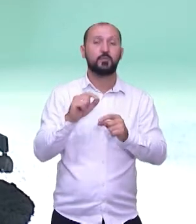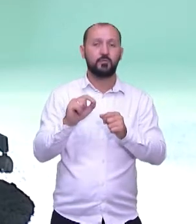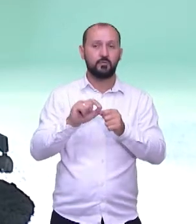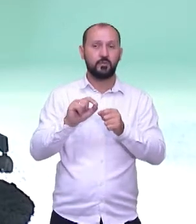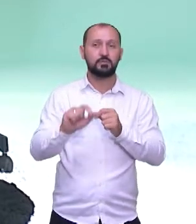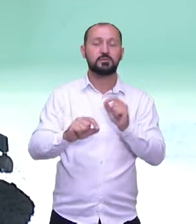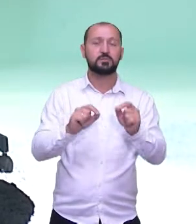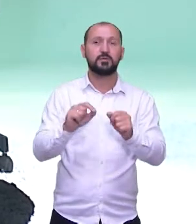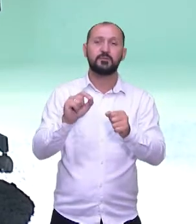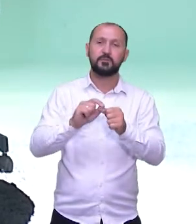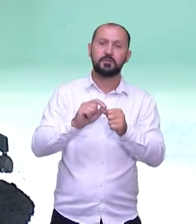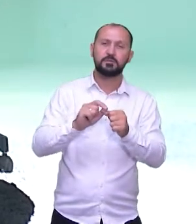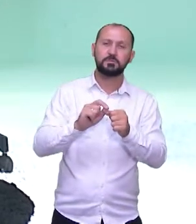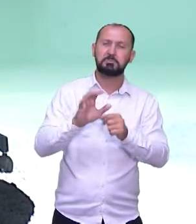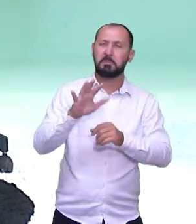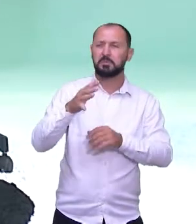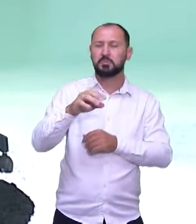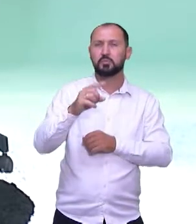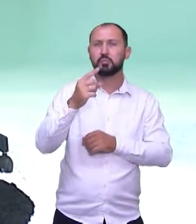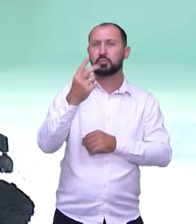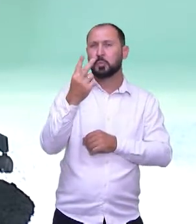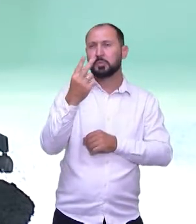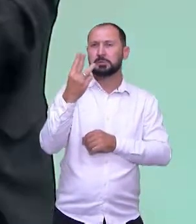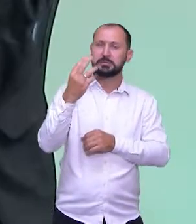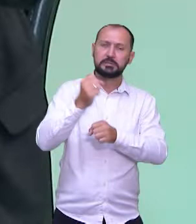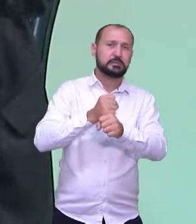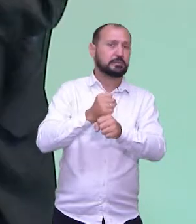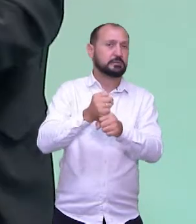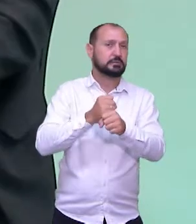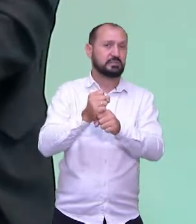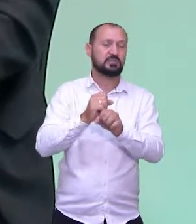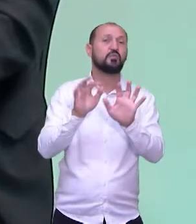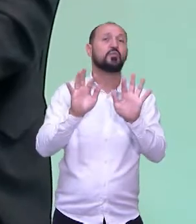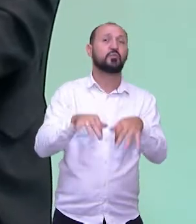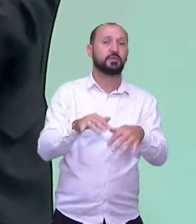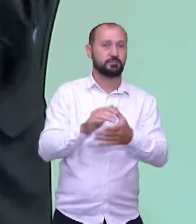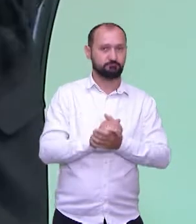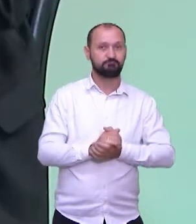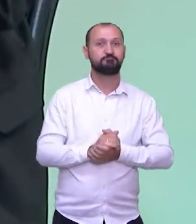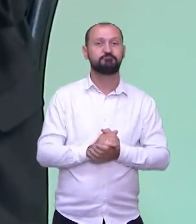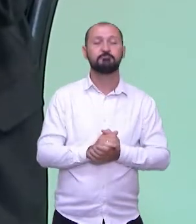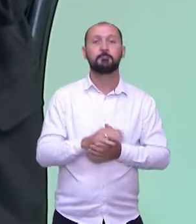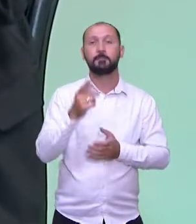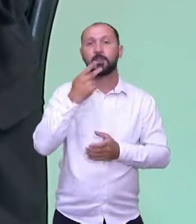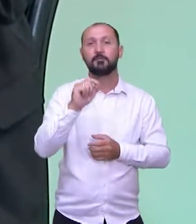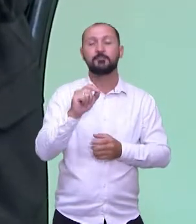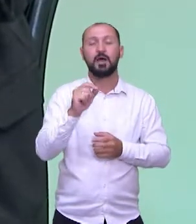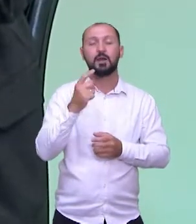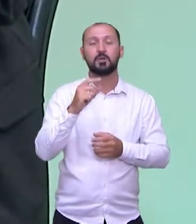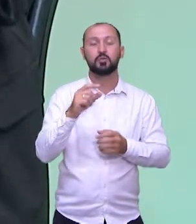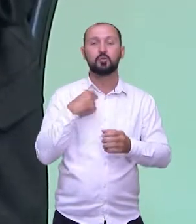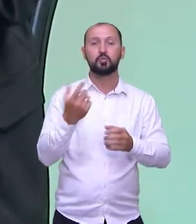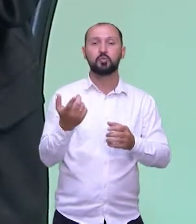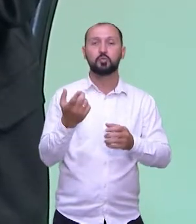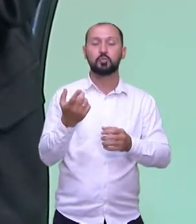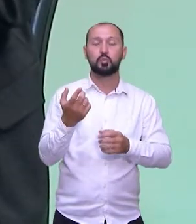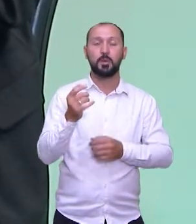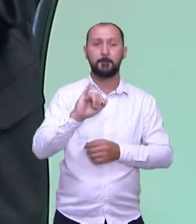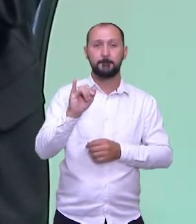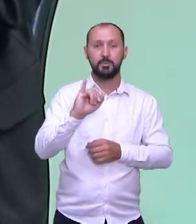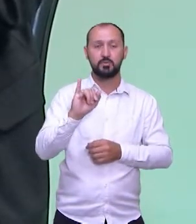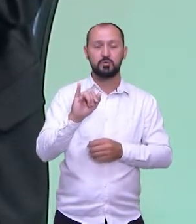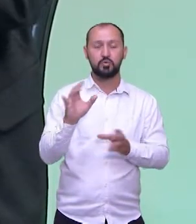rota bioceânica é de conclusão nos próximos 2, 3 anos. Está à porta. Se a gente fala de uma simplificação,